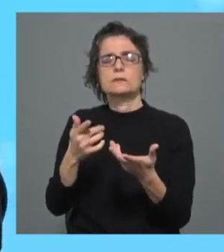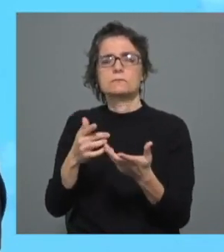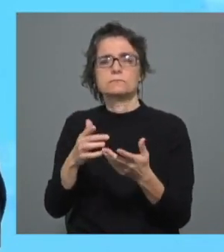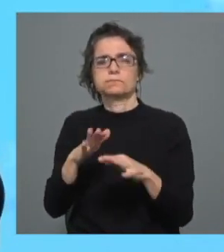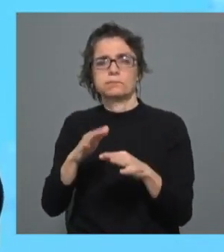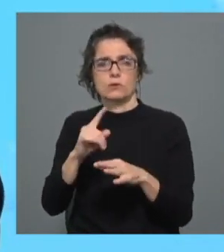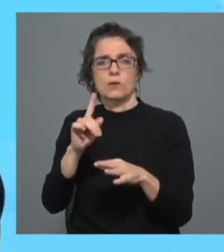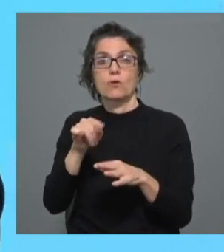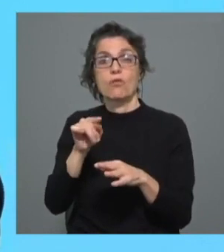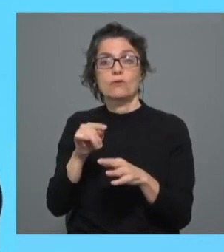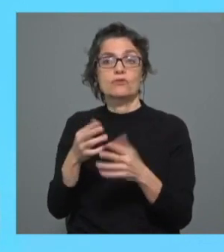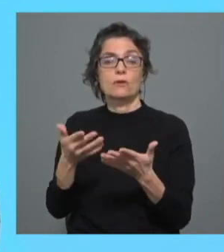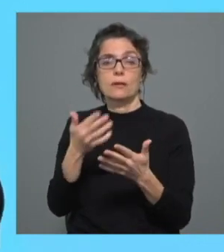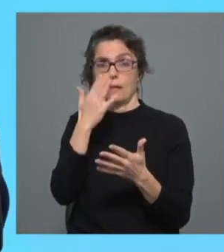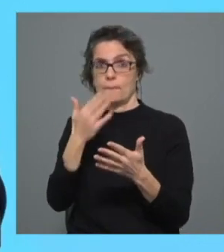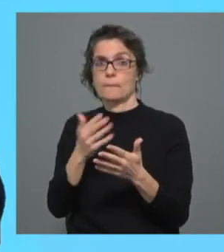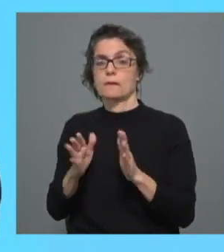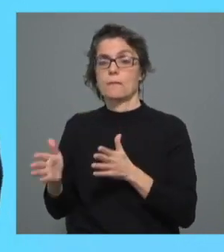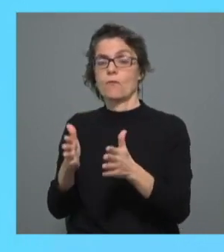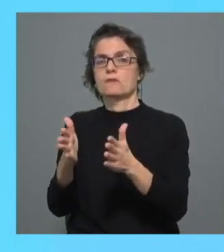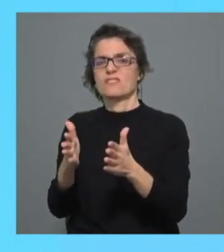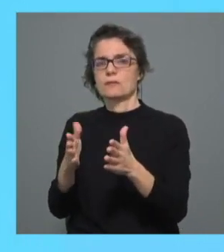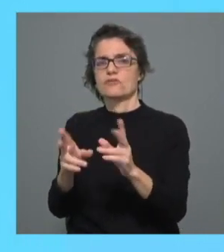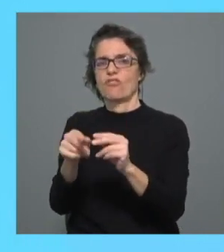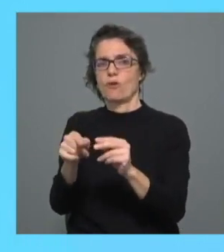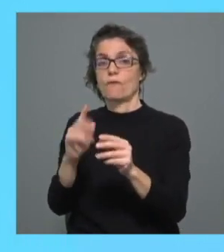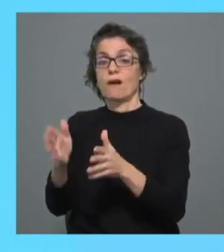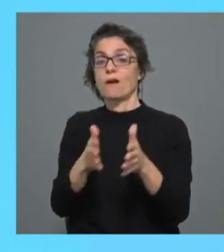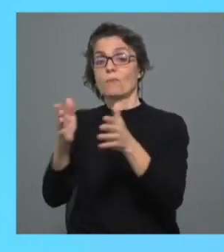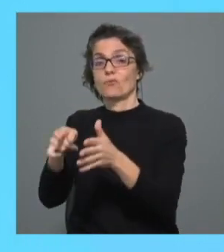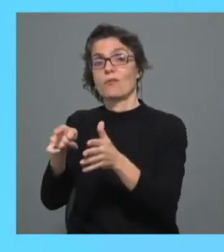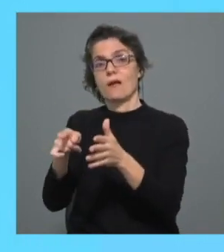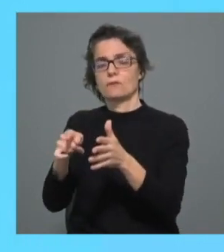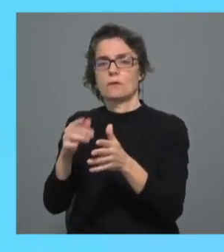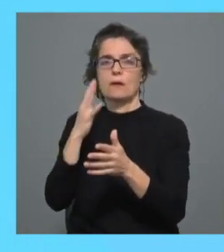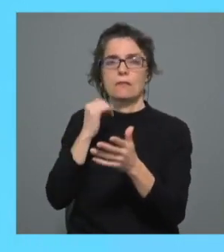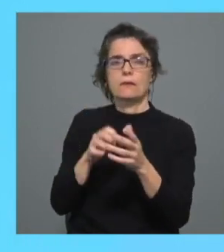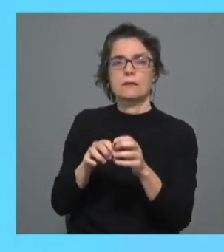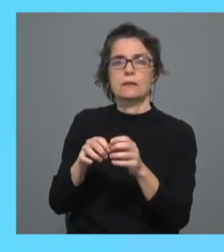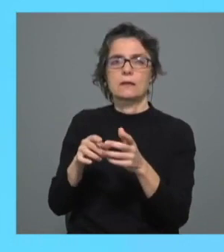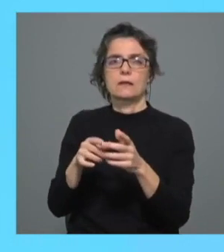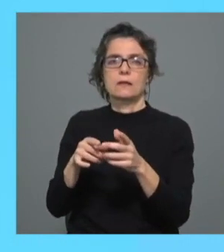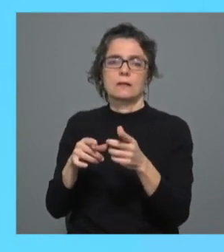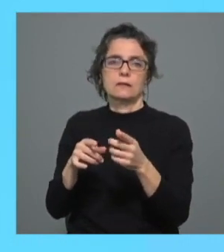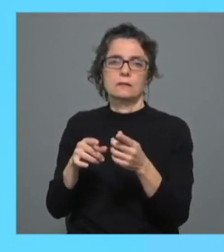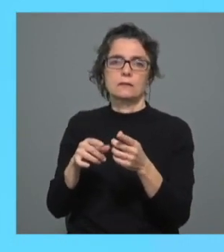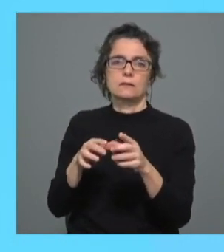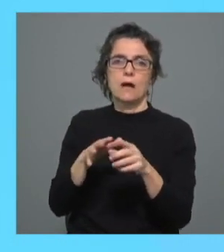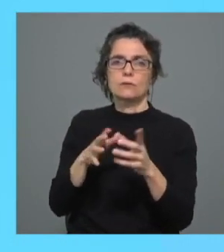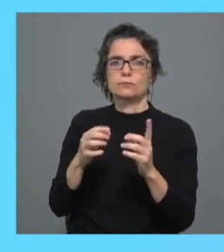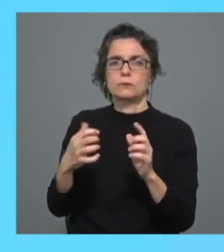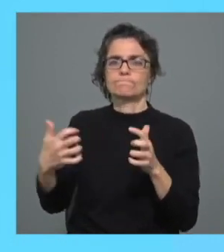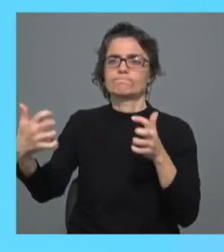estamos numa situação de expectativa estratégica de um lado e do outro. Uns preparam ofensivas e outros preparam legitimamente contraofensivas. E para